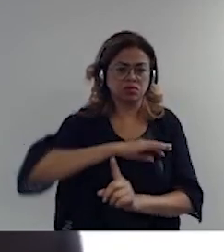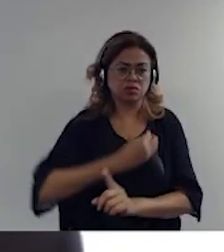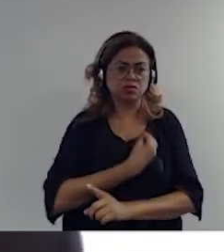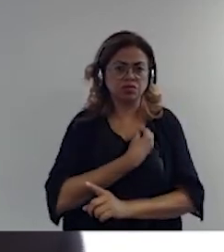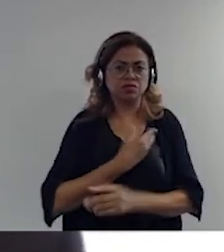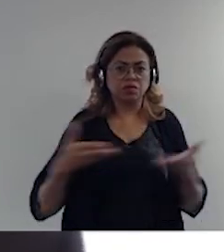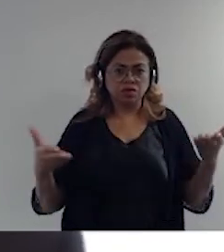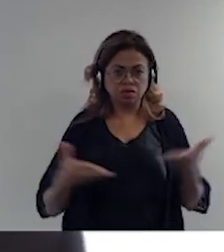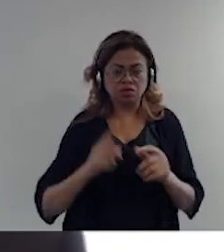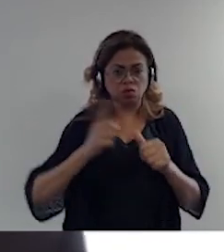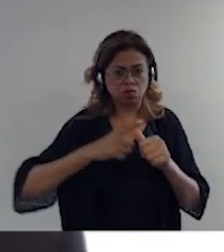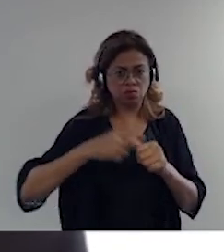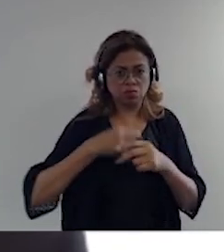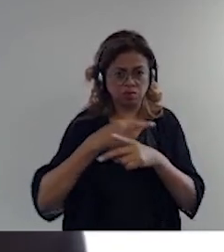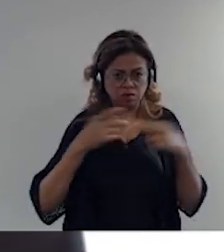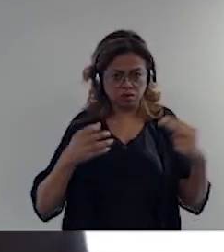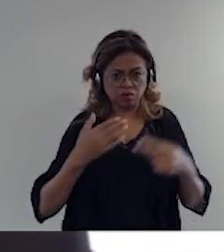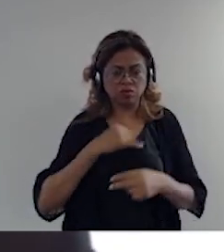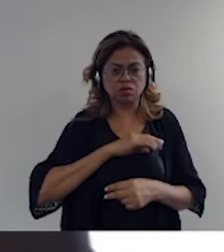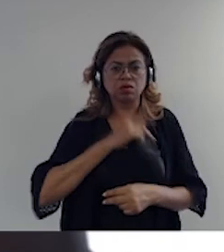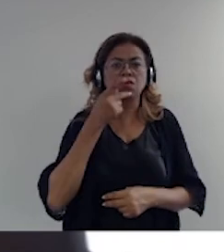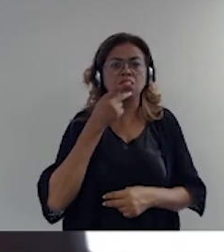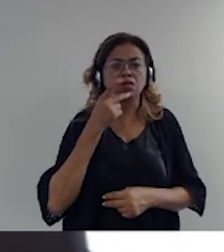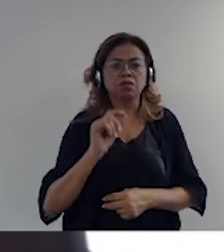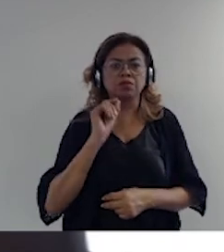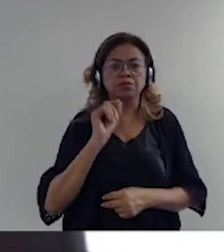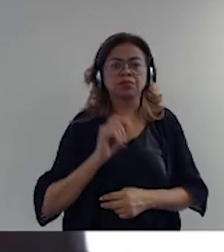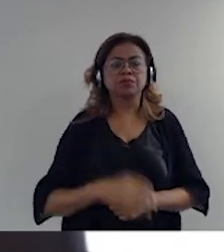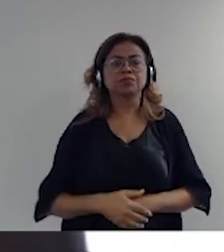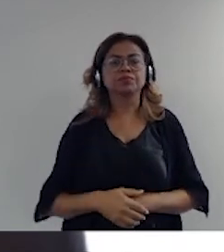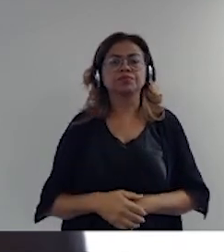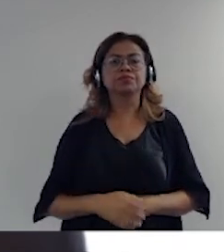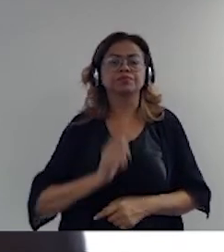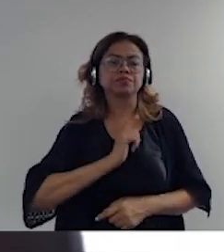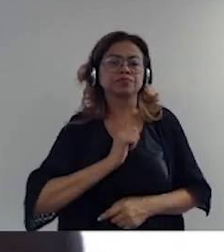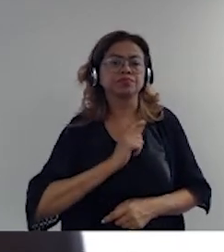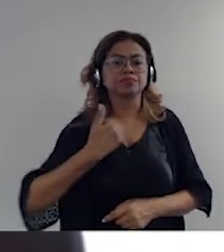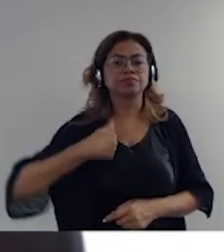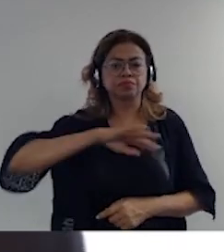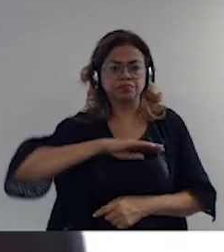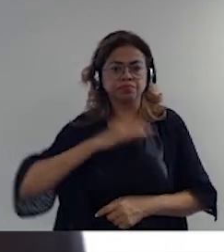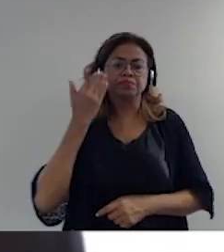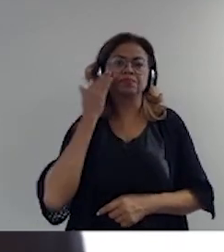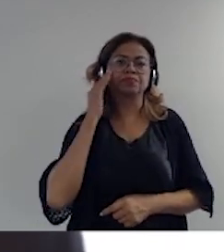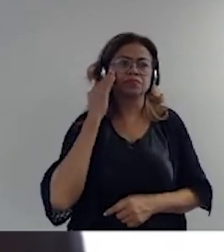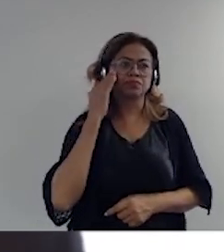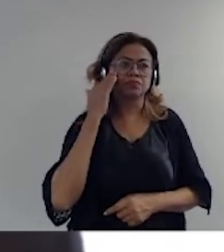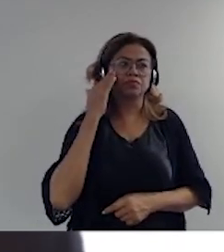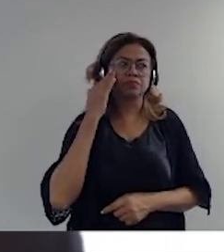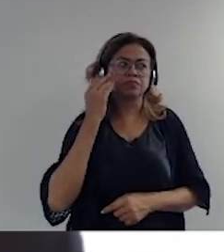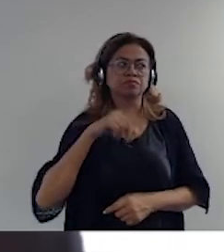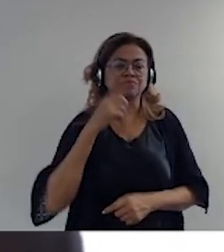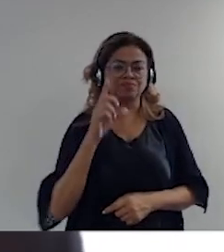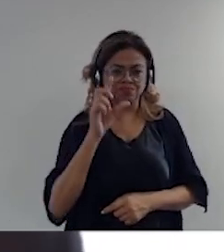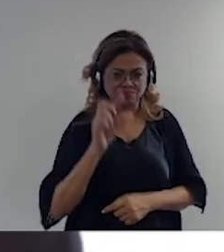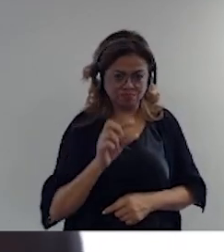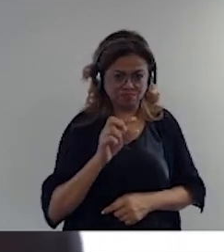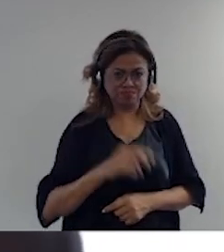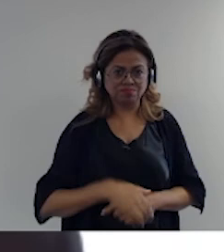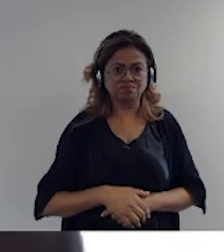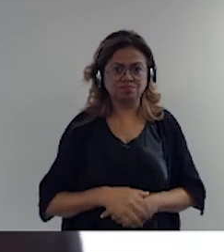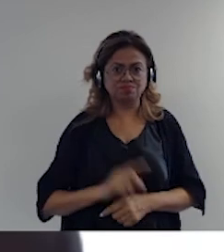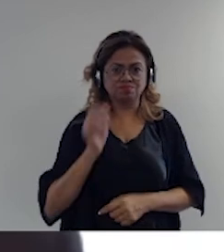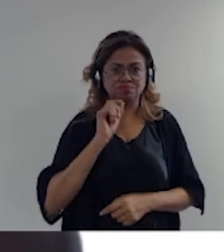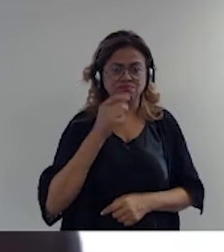né? Mas, em primeiro lugar, eu acho que vale a pena até a gente entender um pouco